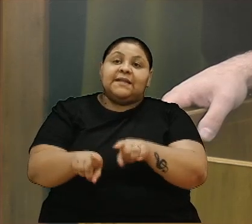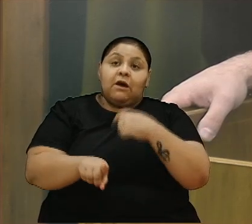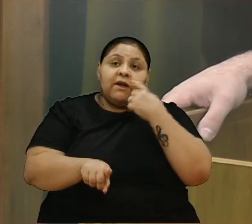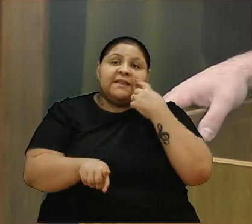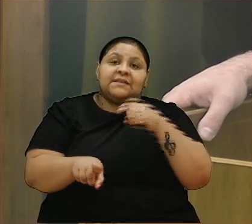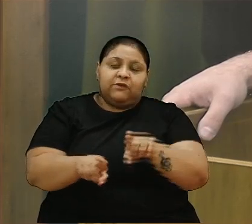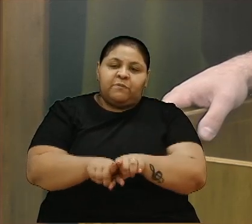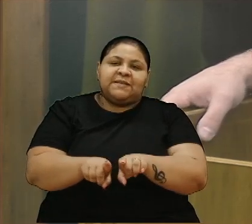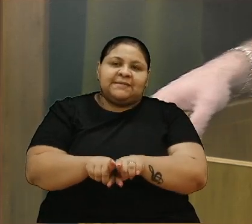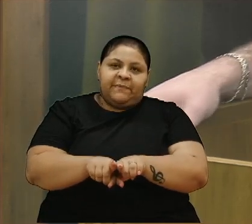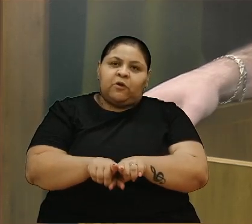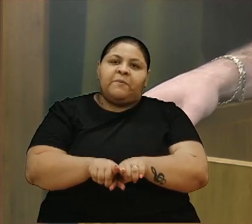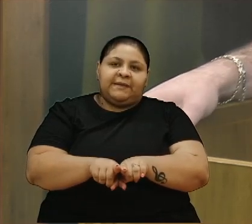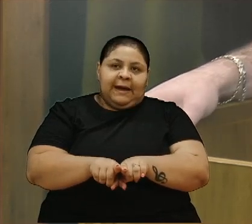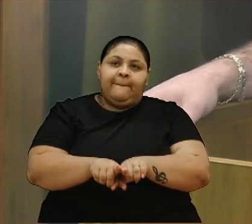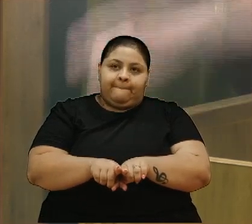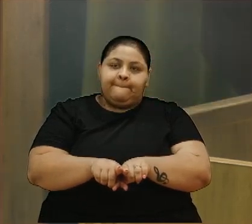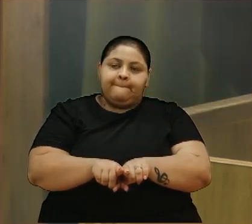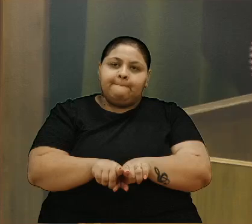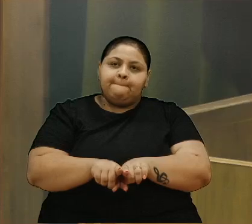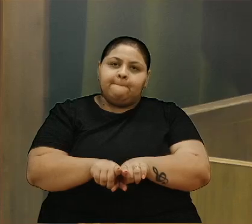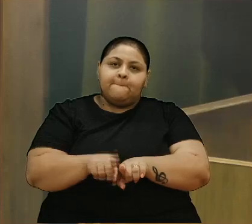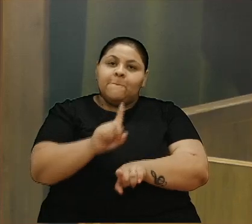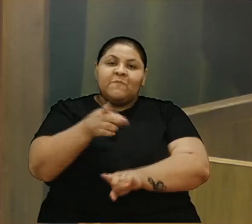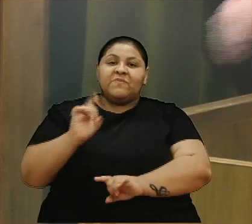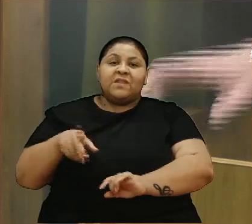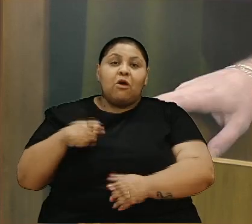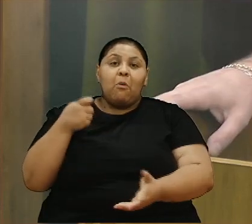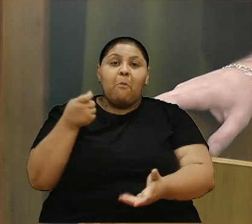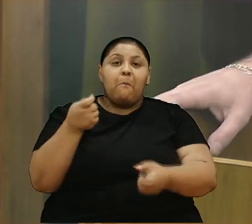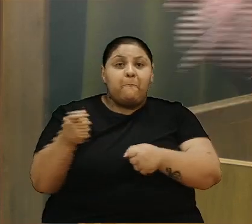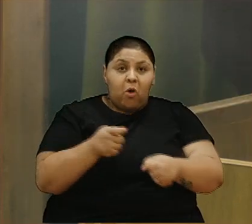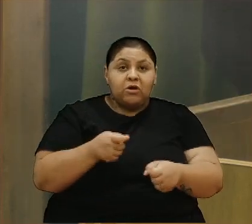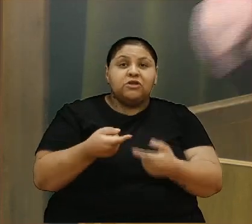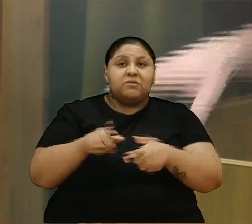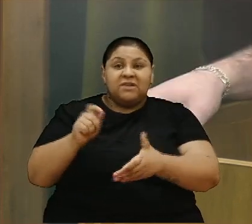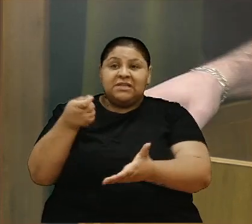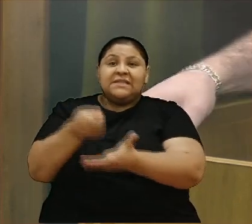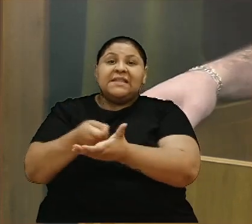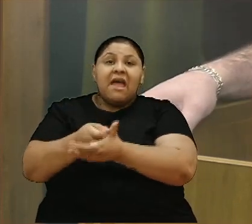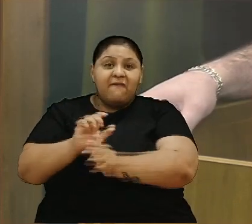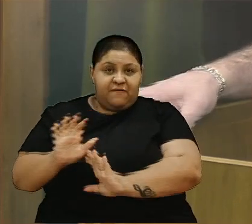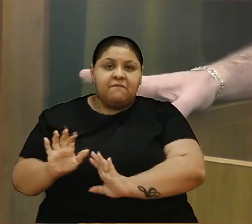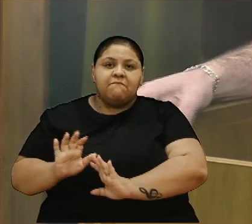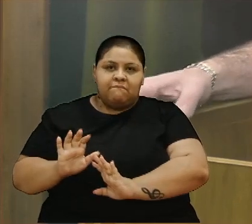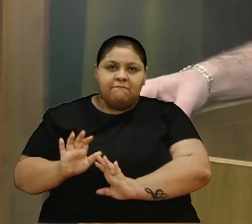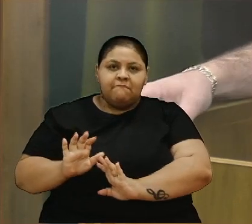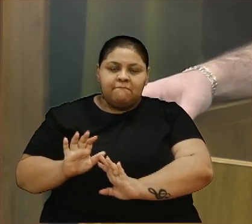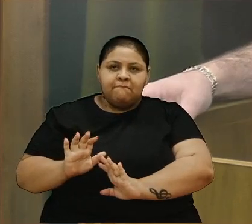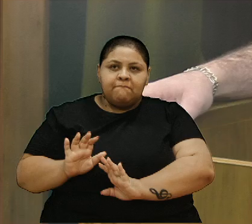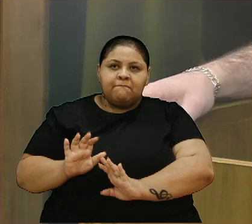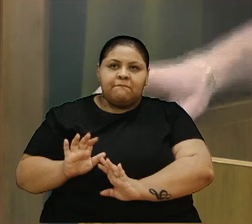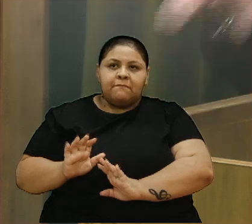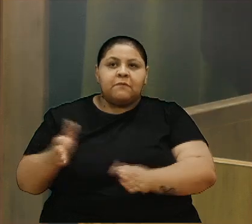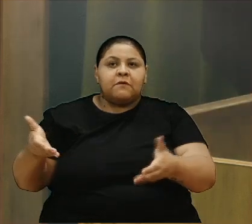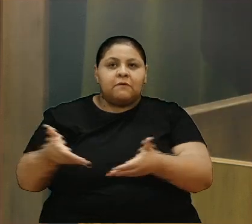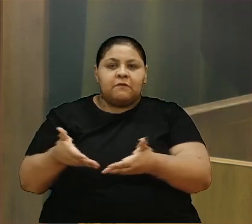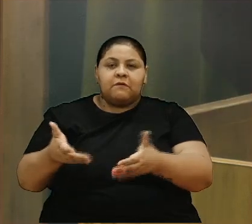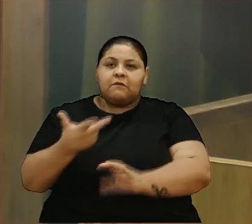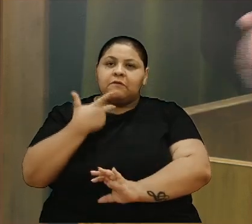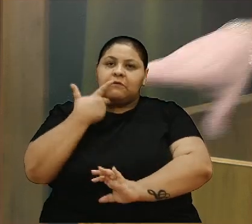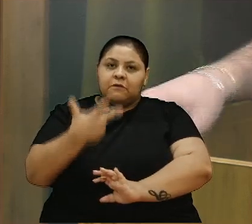O governo federal pode começar por aí. Não só pode, como deve. Não só pode, como deve. Agora, a gente